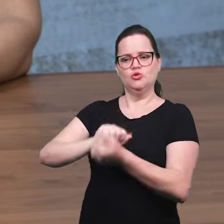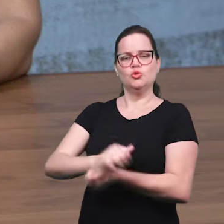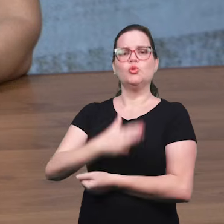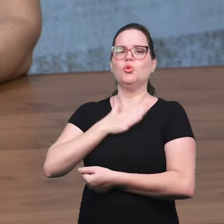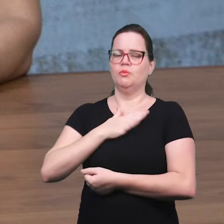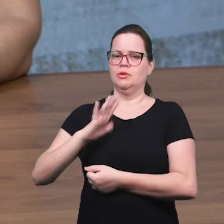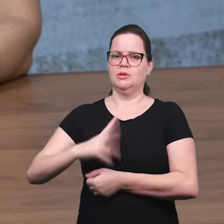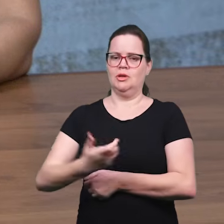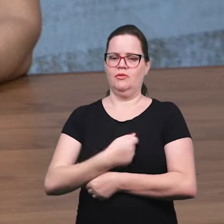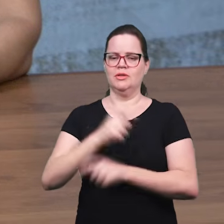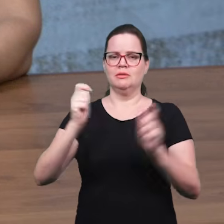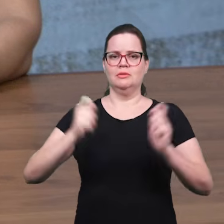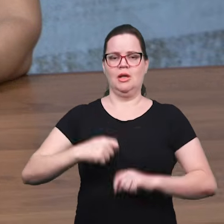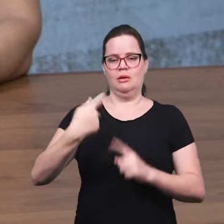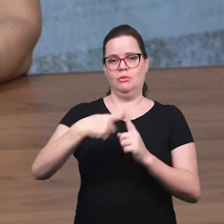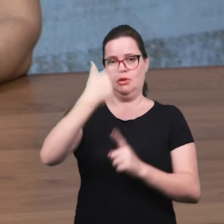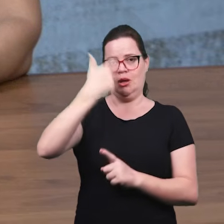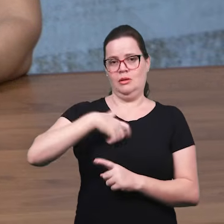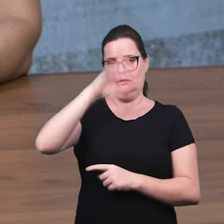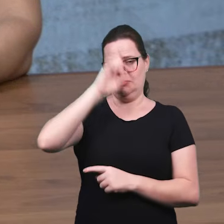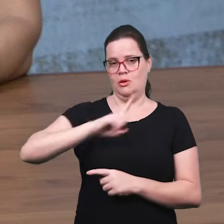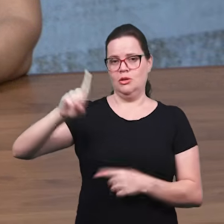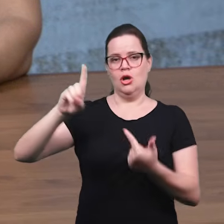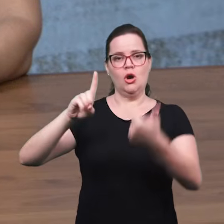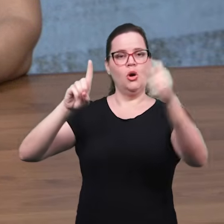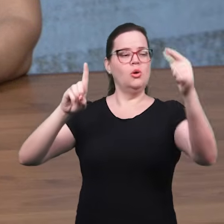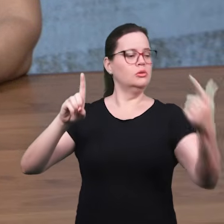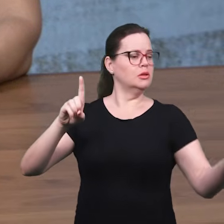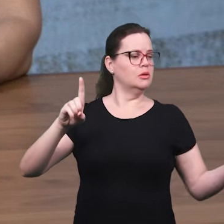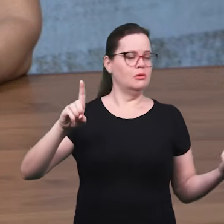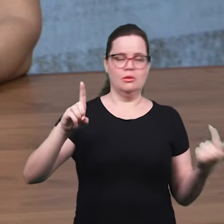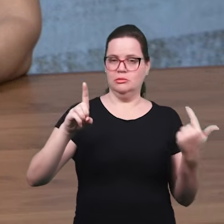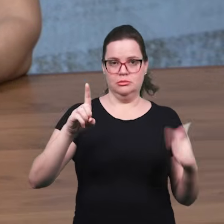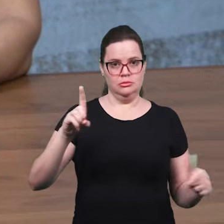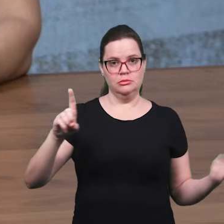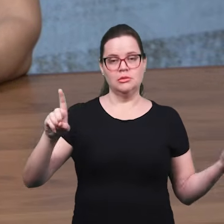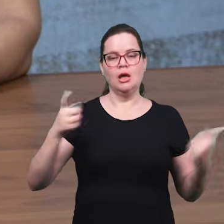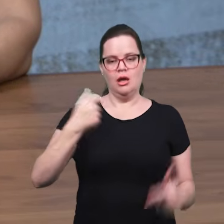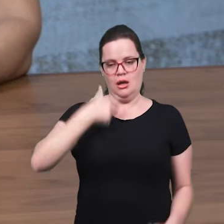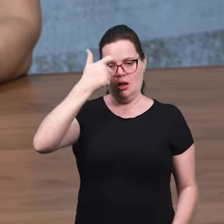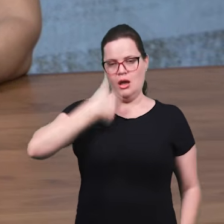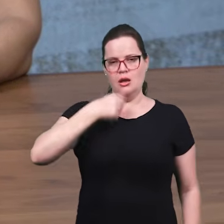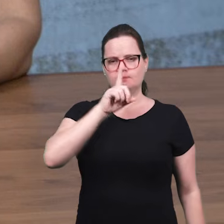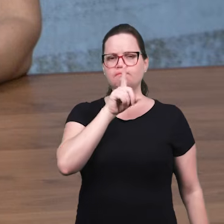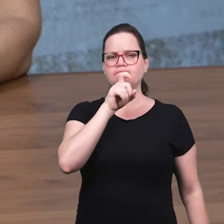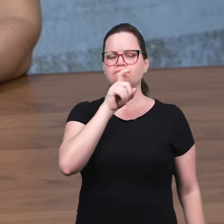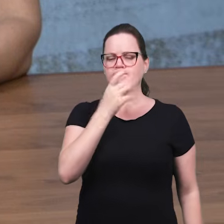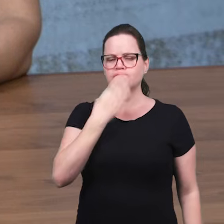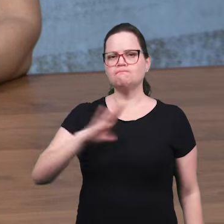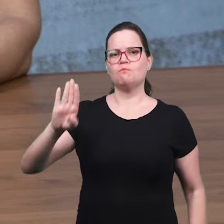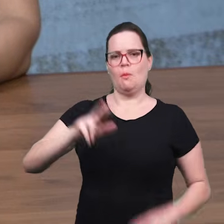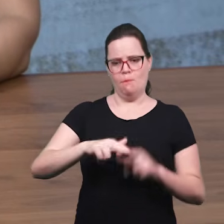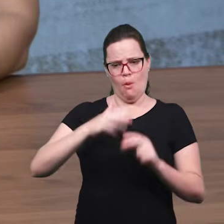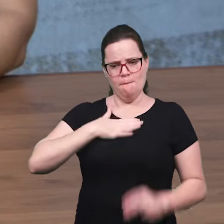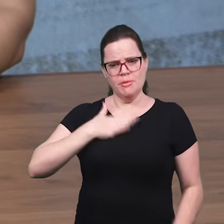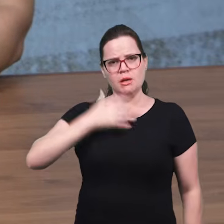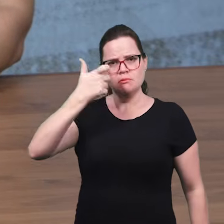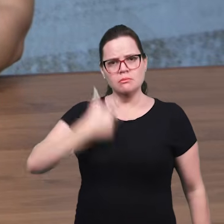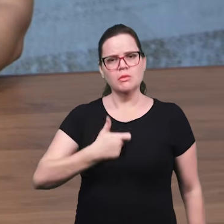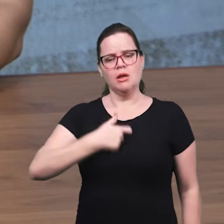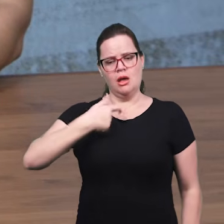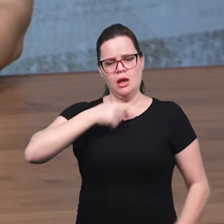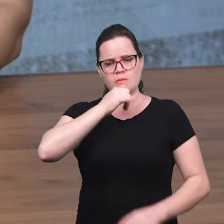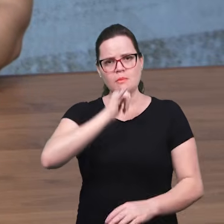Deus e não há outro. Por mim mesmo tenho jurado, saiu da minha boca a palavra